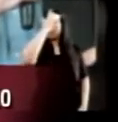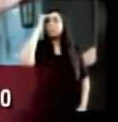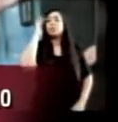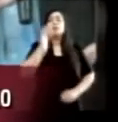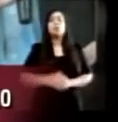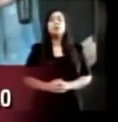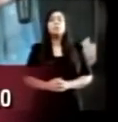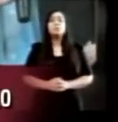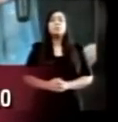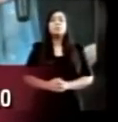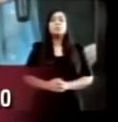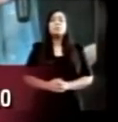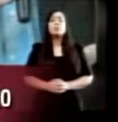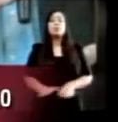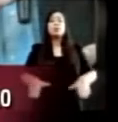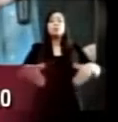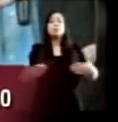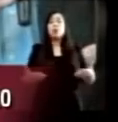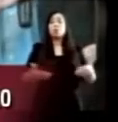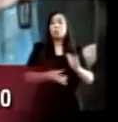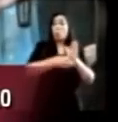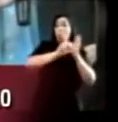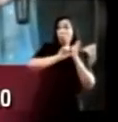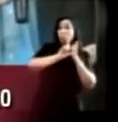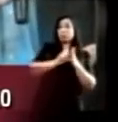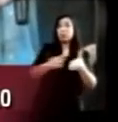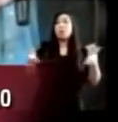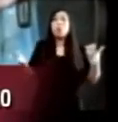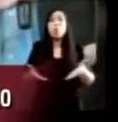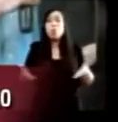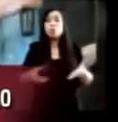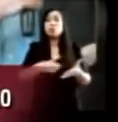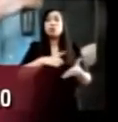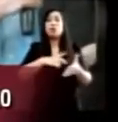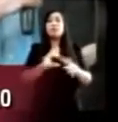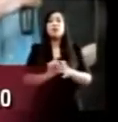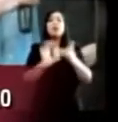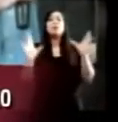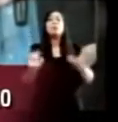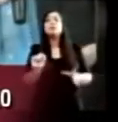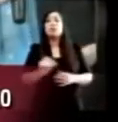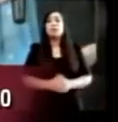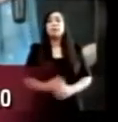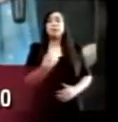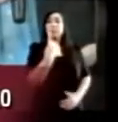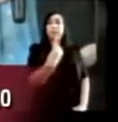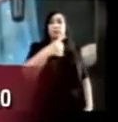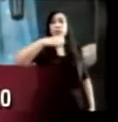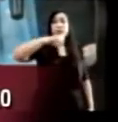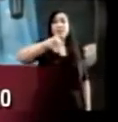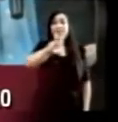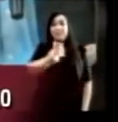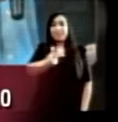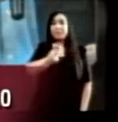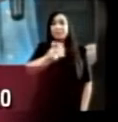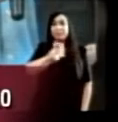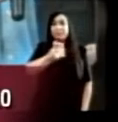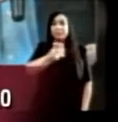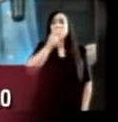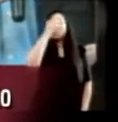De ontem para hoje, nós tivemos a liberação de 195